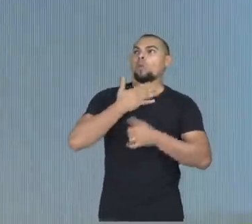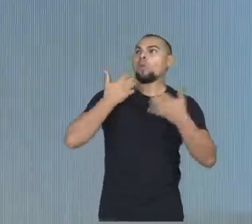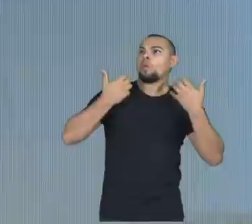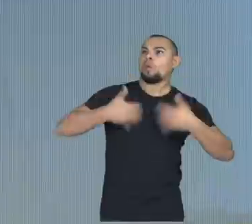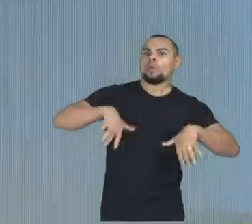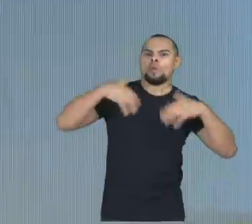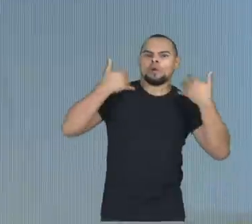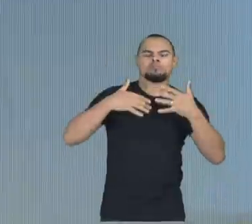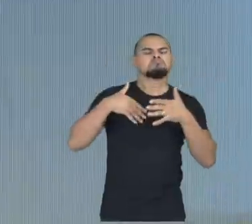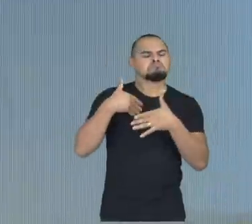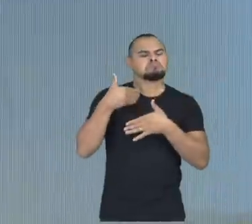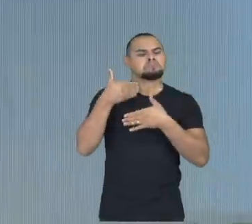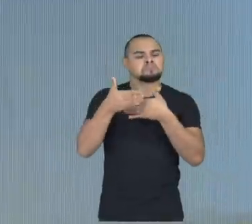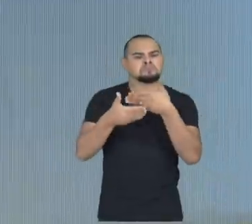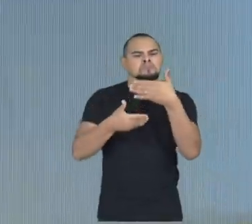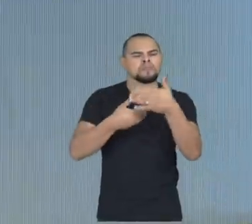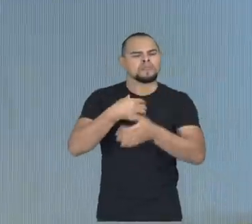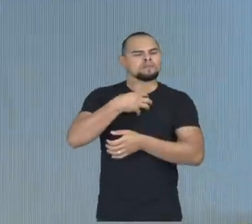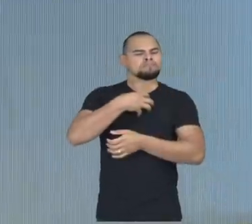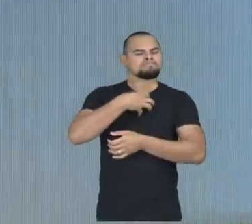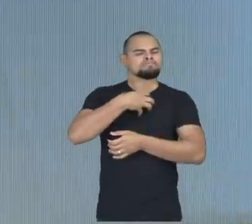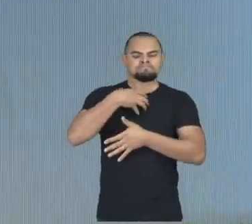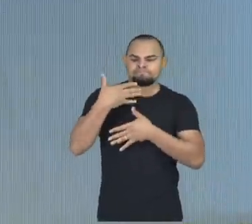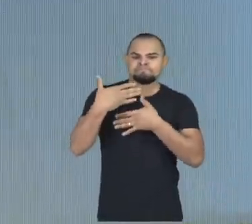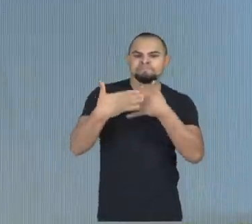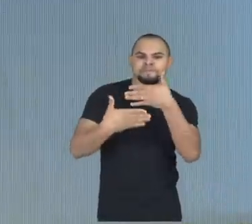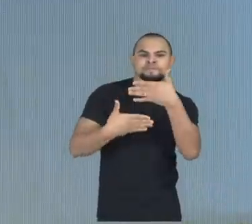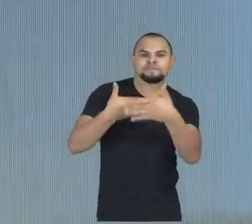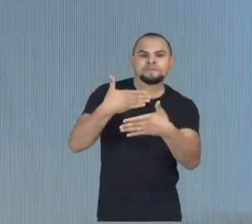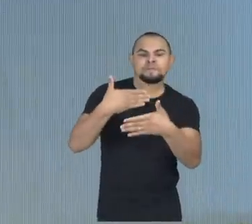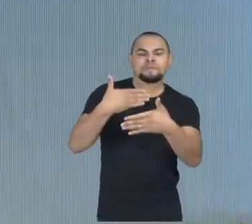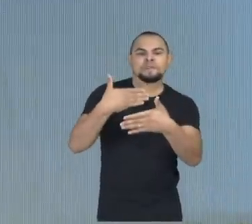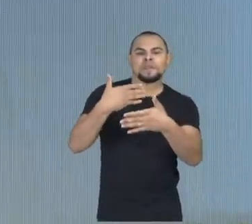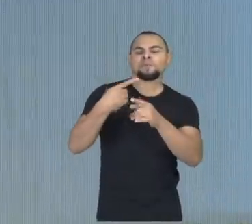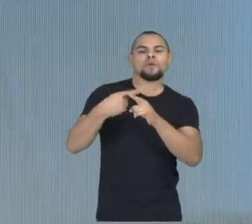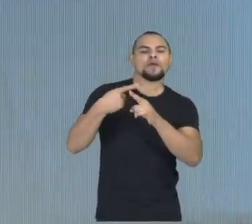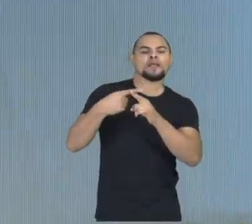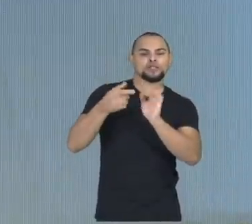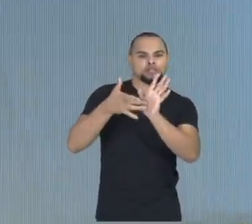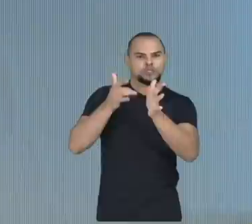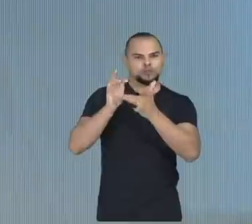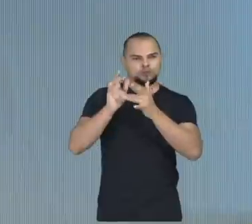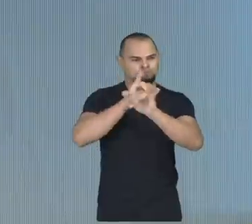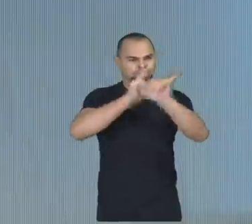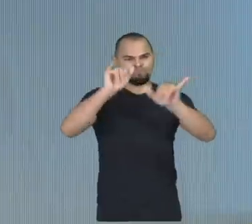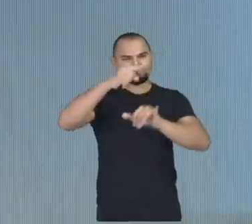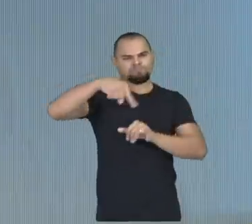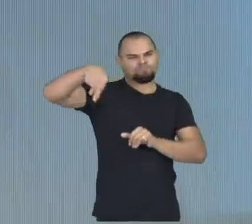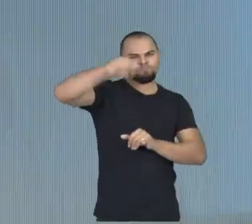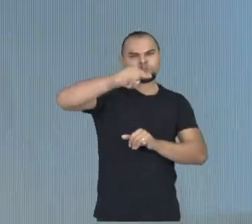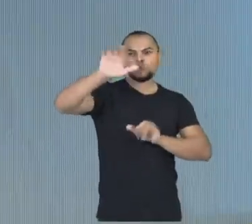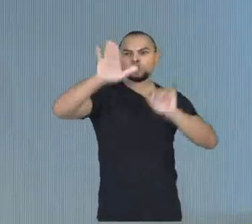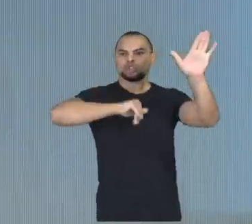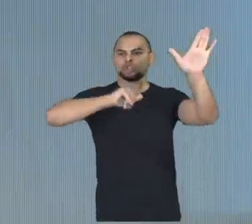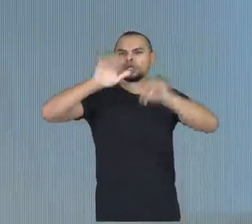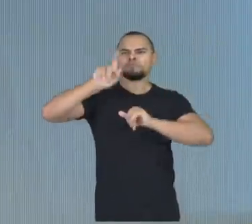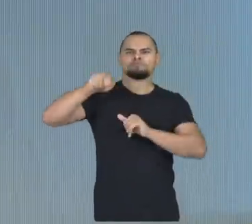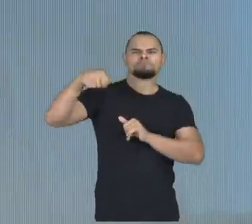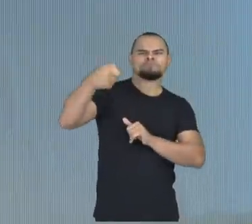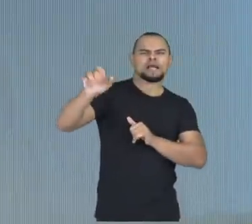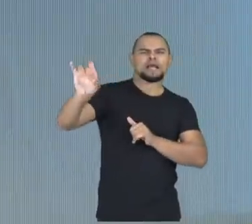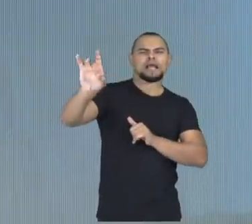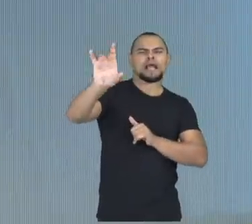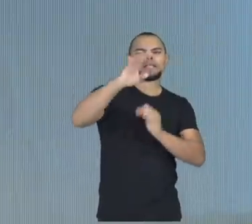Depois aquilo foi fazendo sentido. Porque Jesus vai dizer para você, que ele chama para ser igreja, para viver